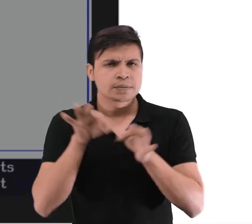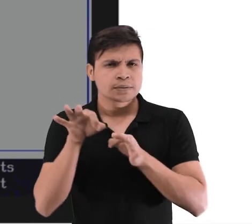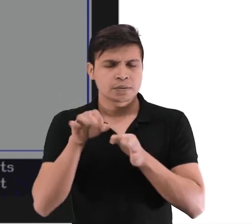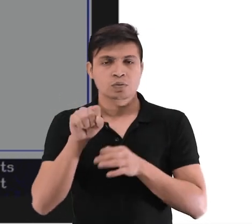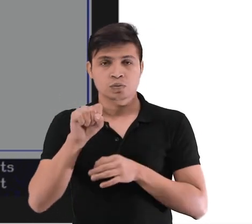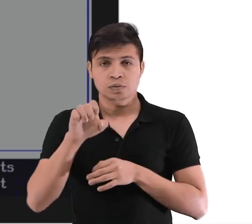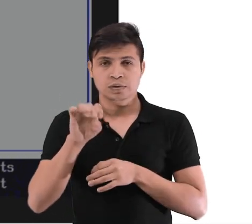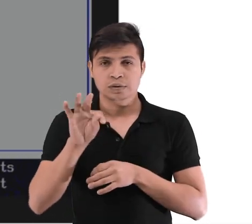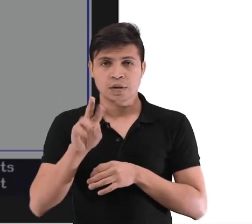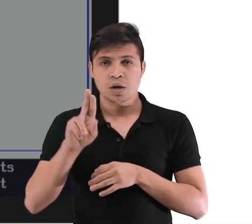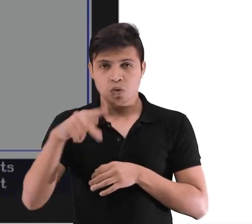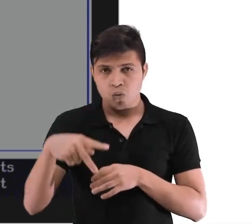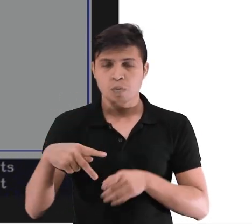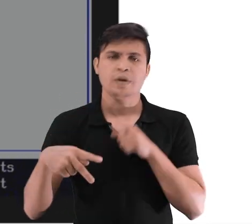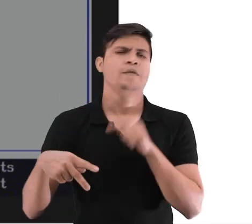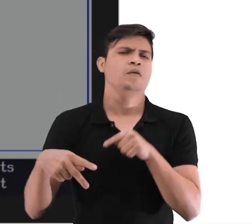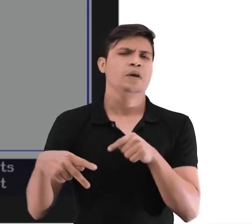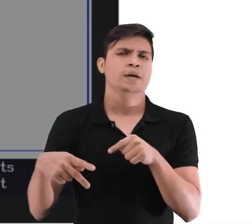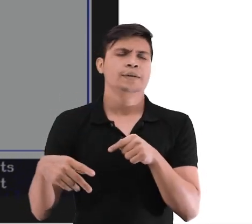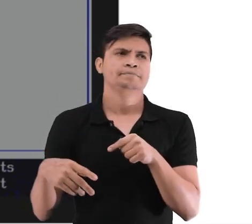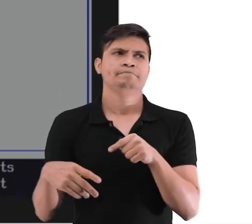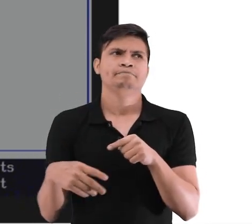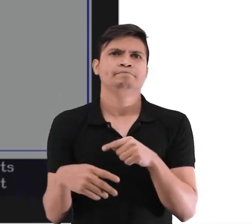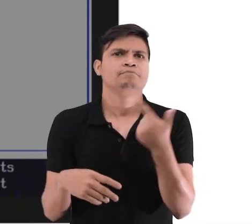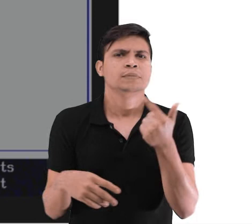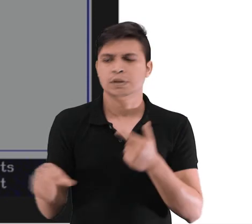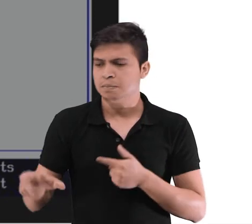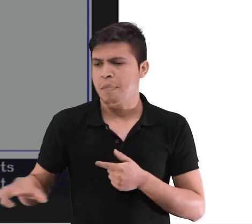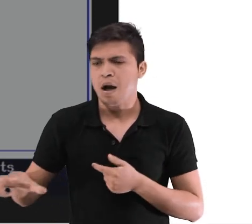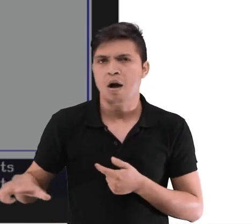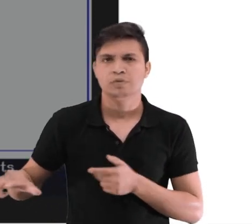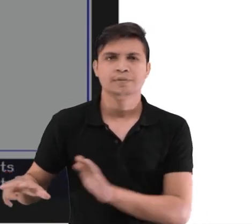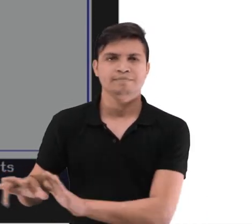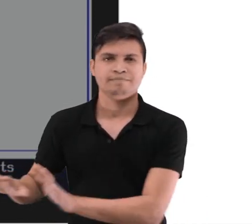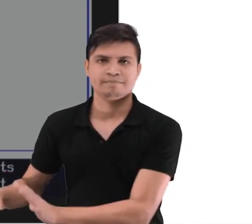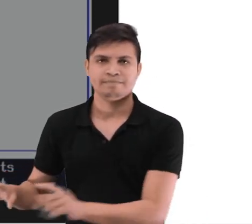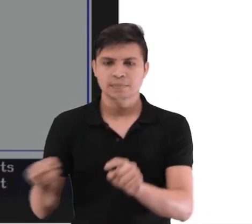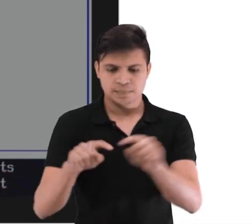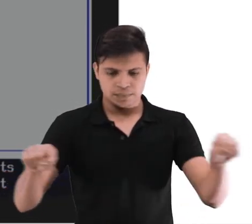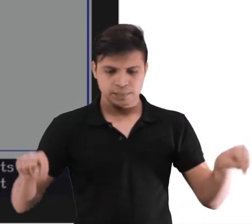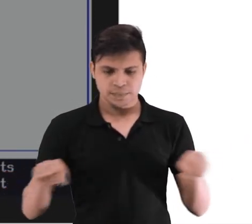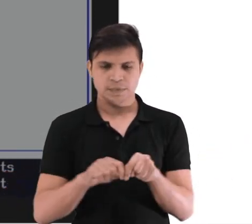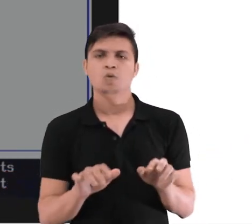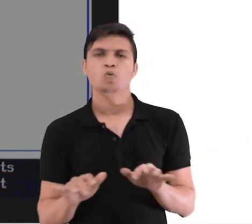setup, você não vai utilizar o mouse, sempre é o teclado, certo?